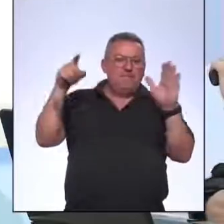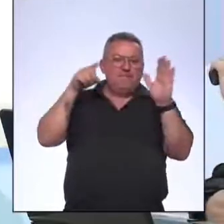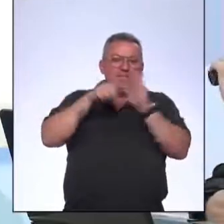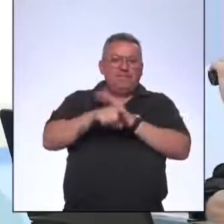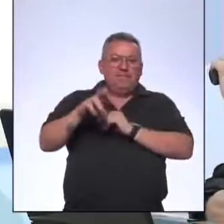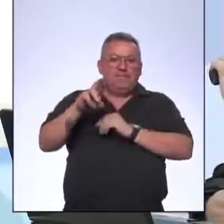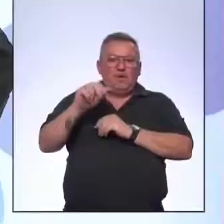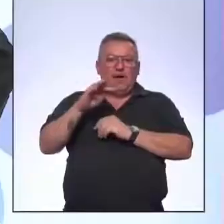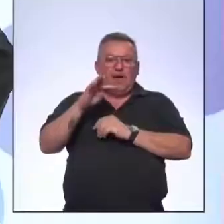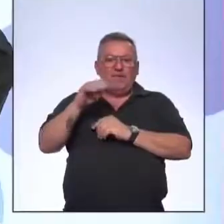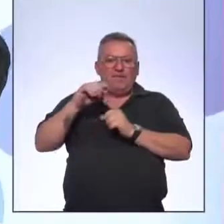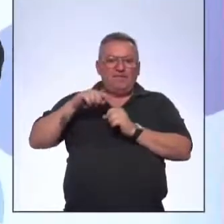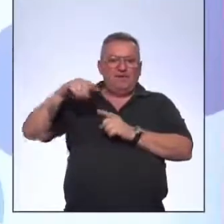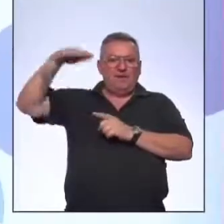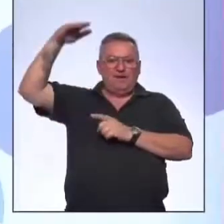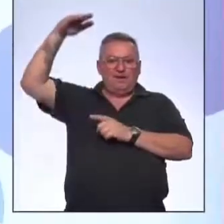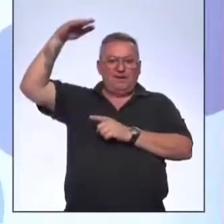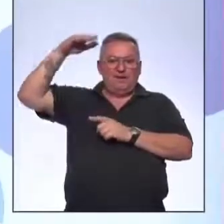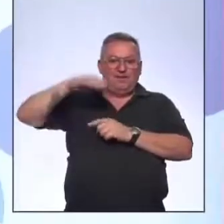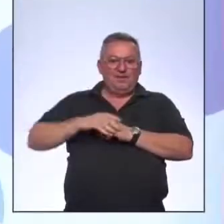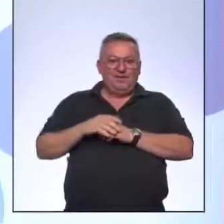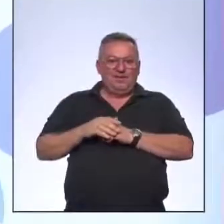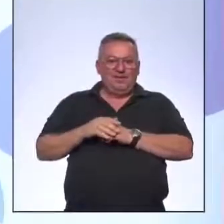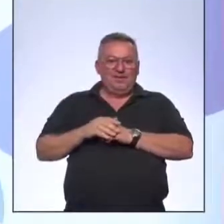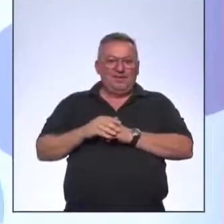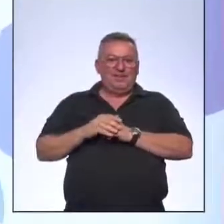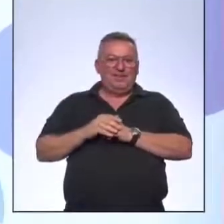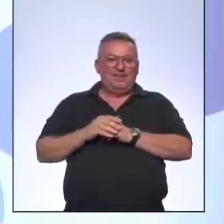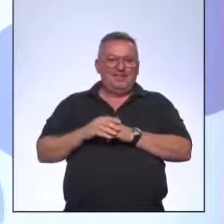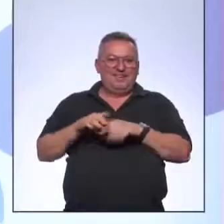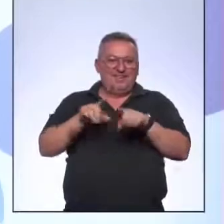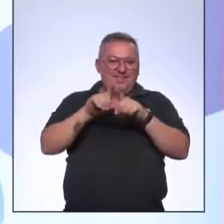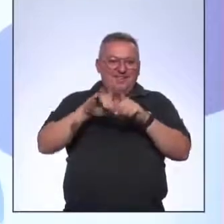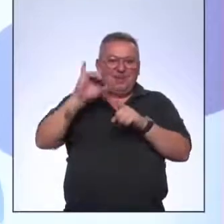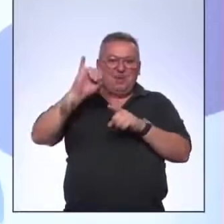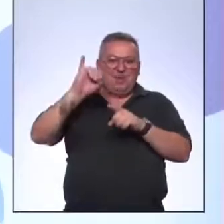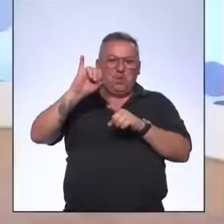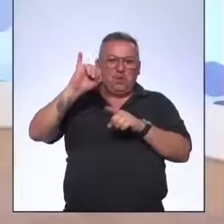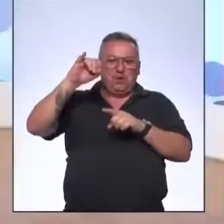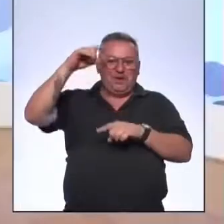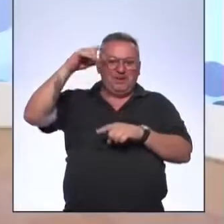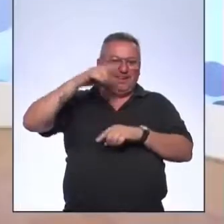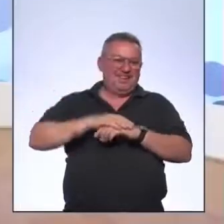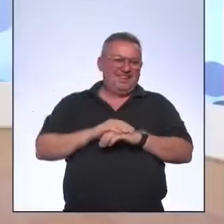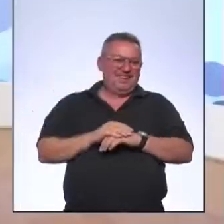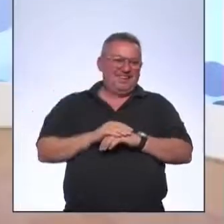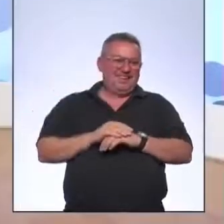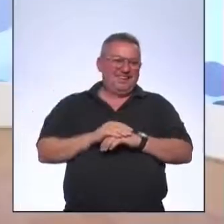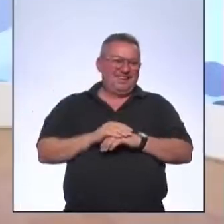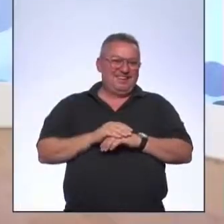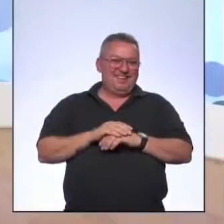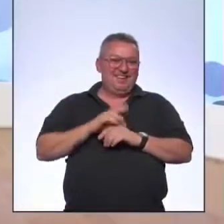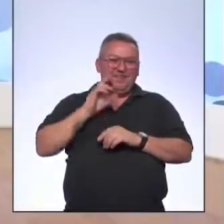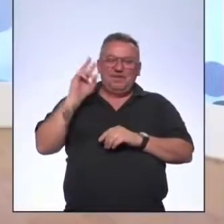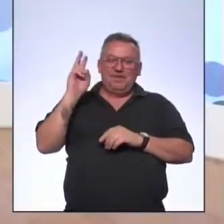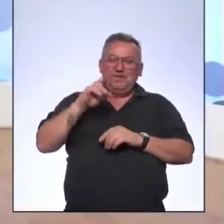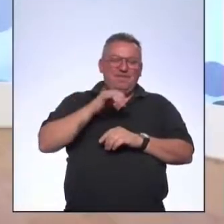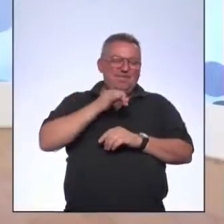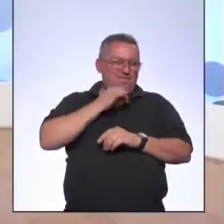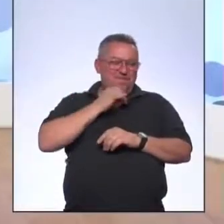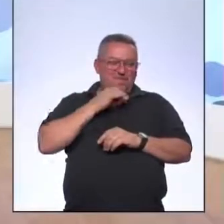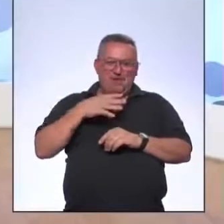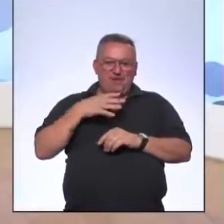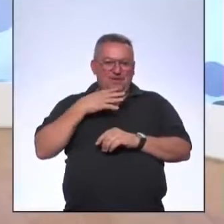Rafa né aquele grandão né o i maiúsculo né Então essa fase do i maiúsculo eu não